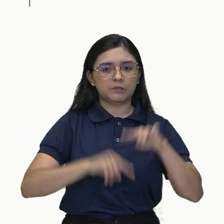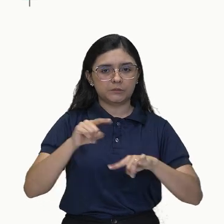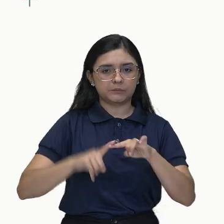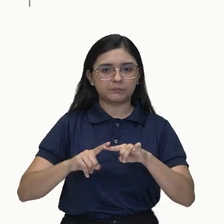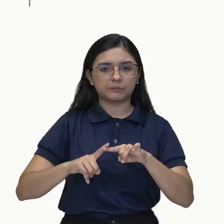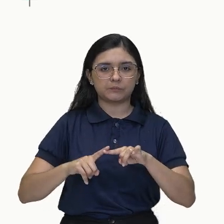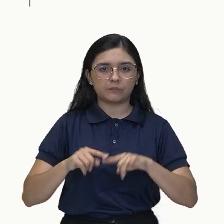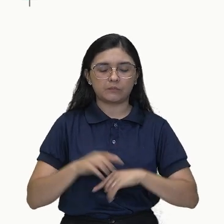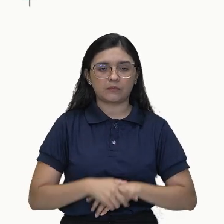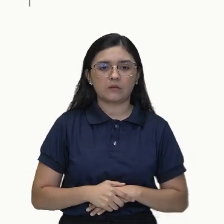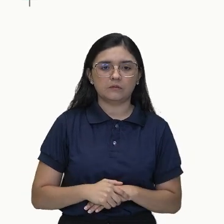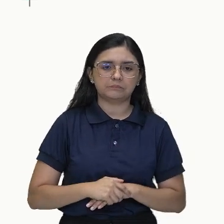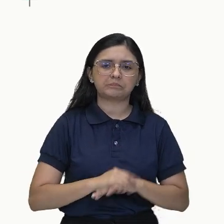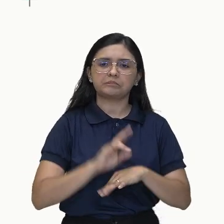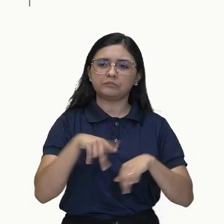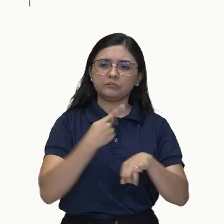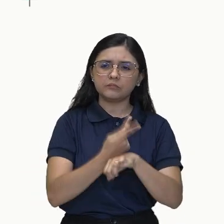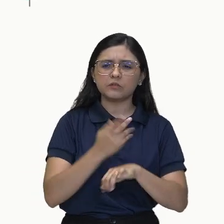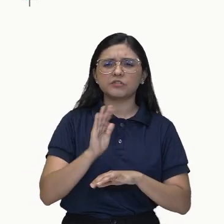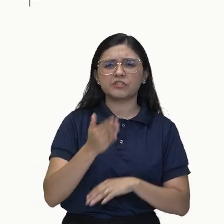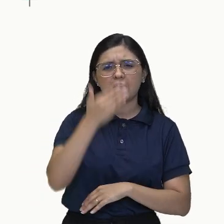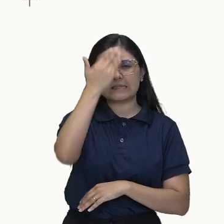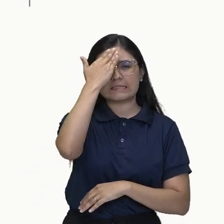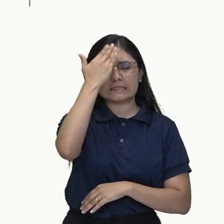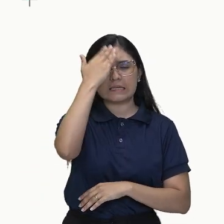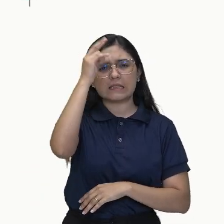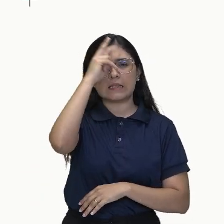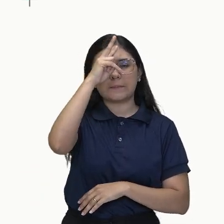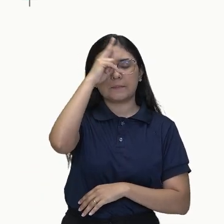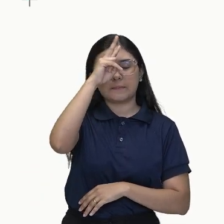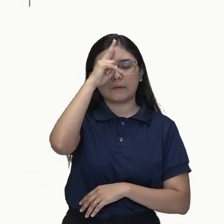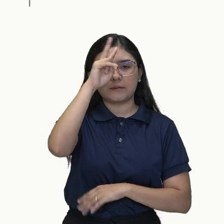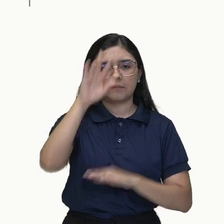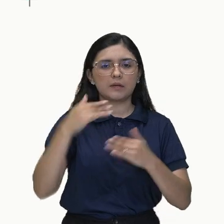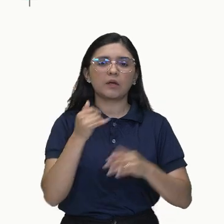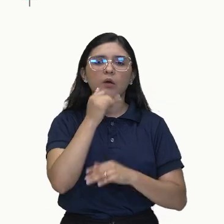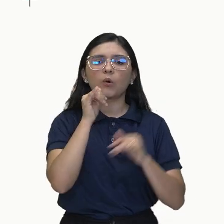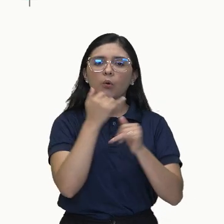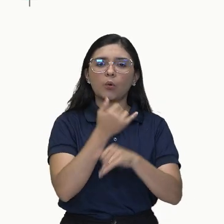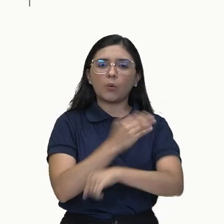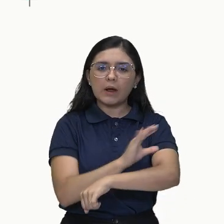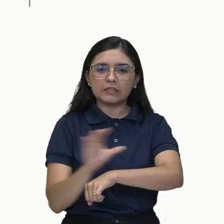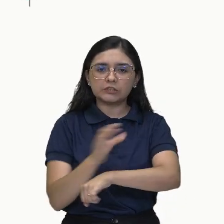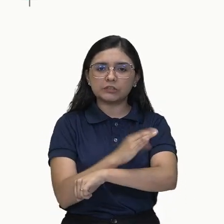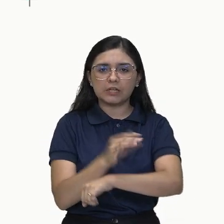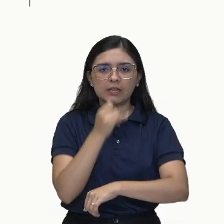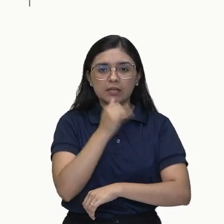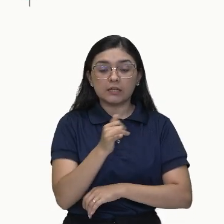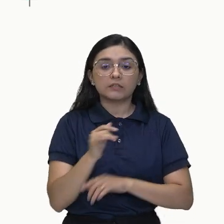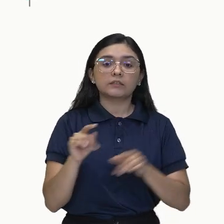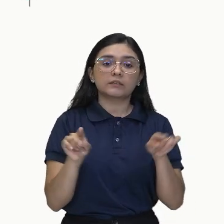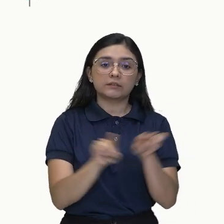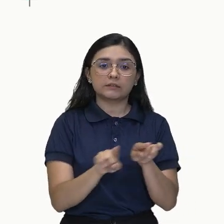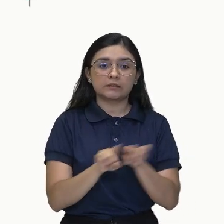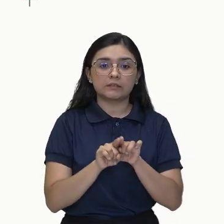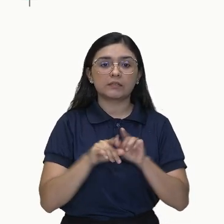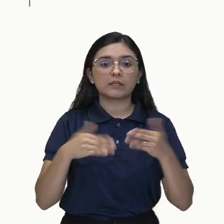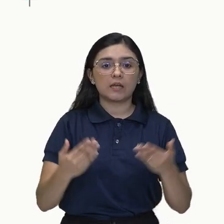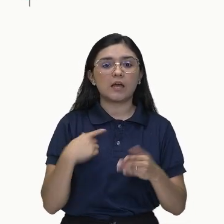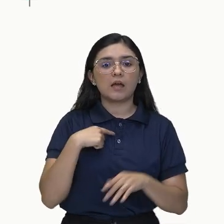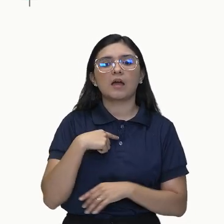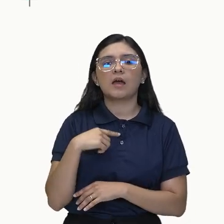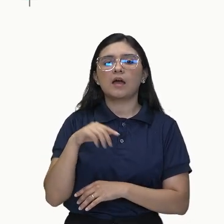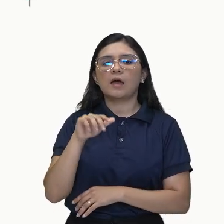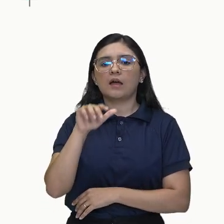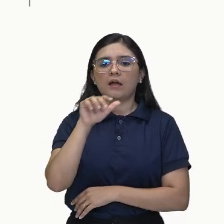aparelhos. Depois que eu já sei e lembrei que a corrente elétrica, a sua unidade é o ampere e